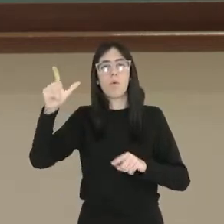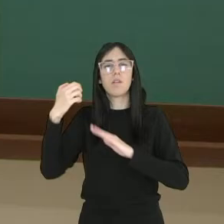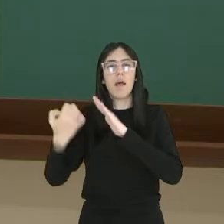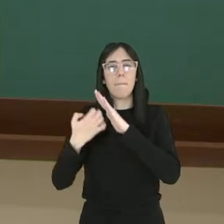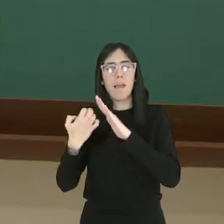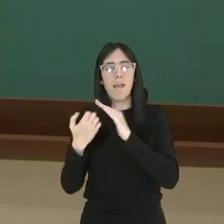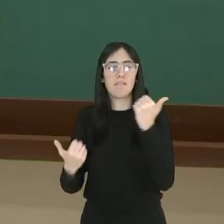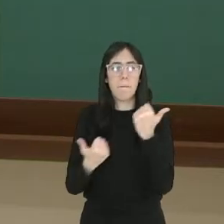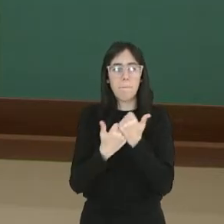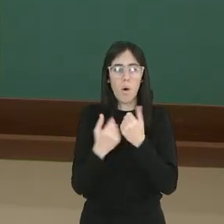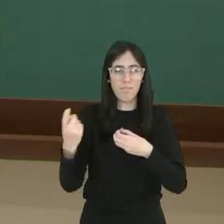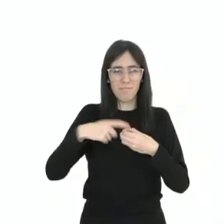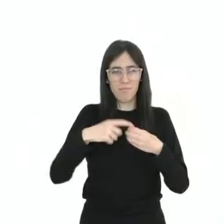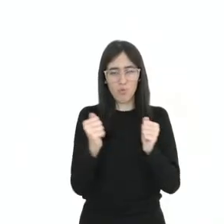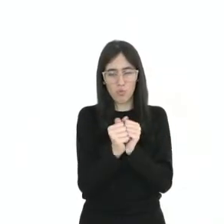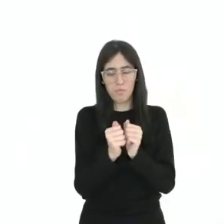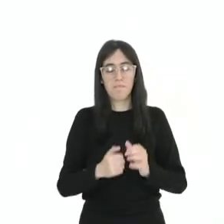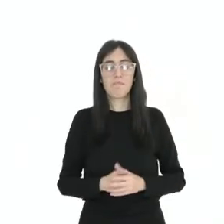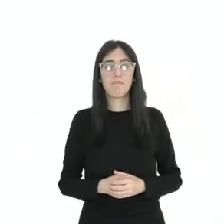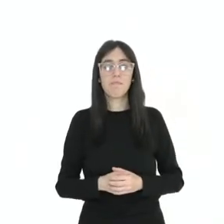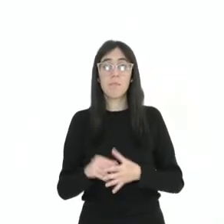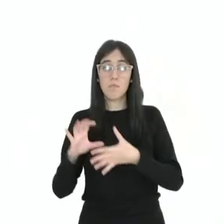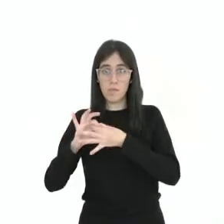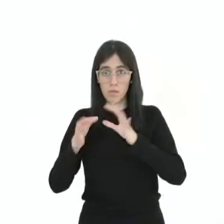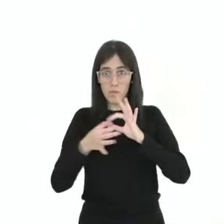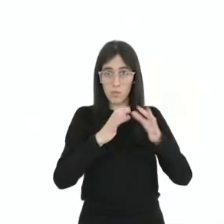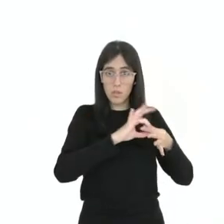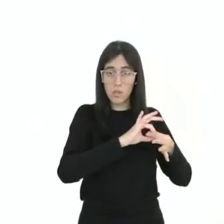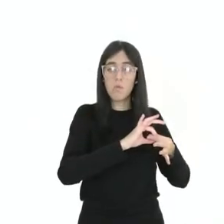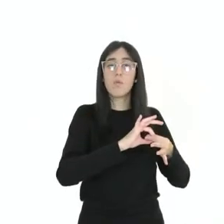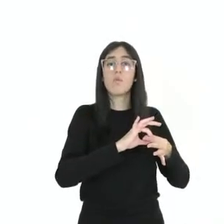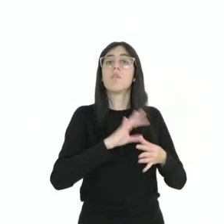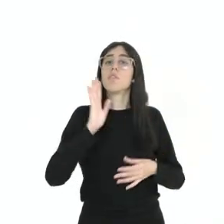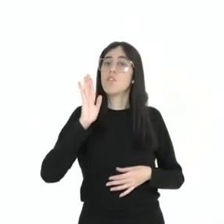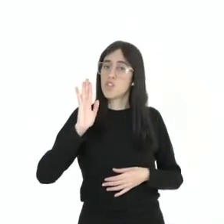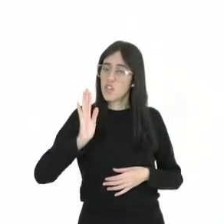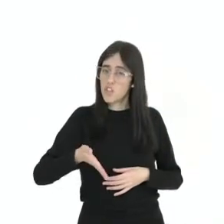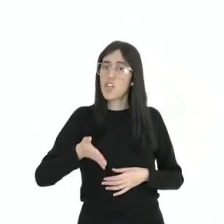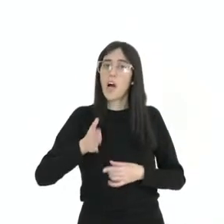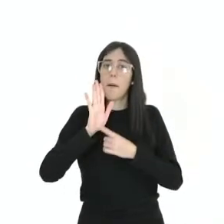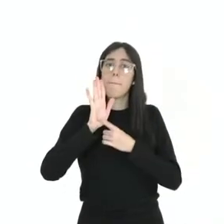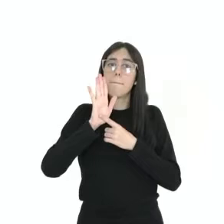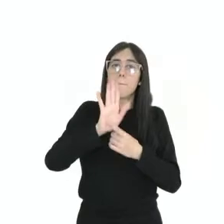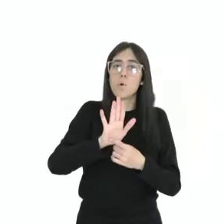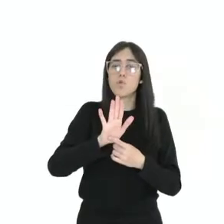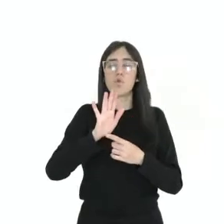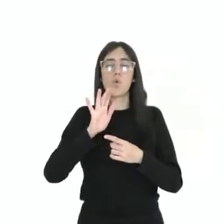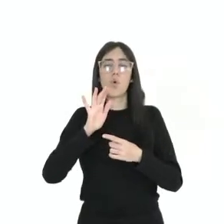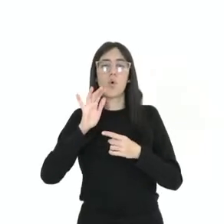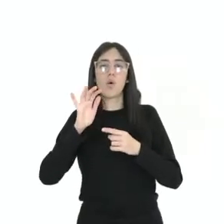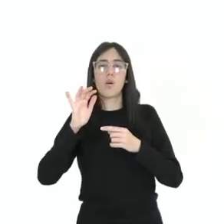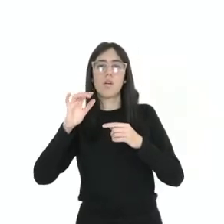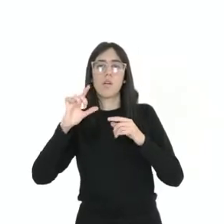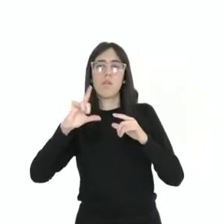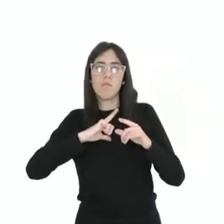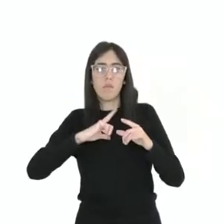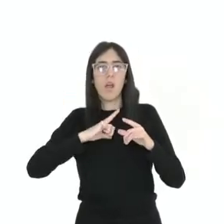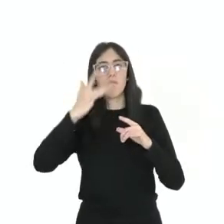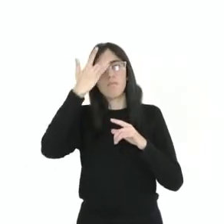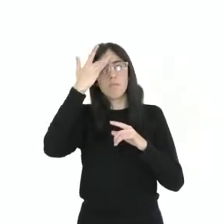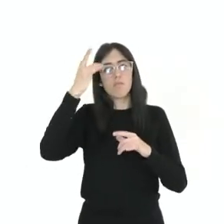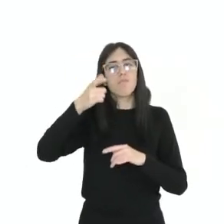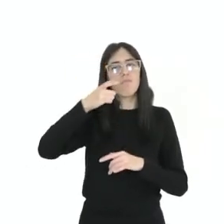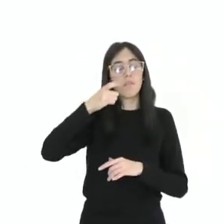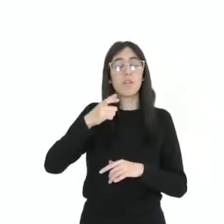patrocinadores. Nos Jogos Olímpicos, ele apareceu várias vezes como forma de demonstração, mas no programa oficial ele